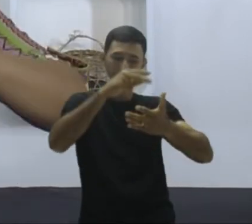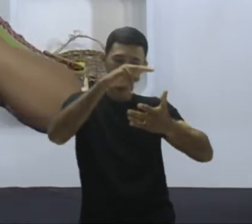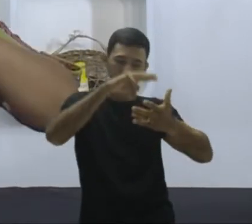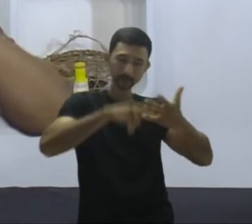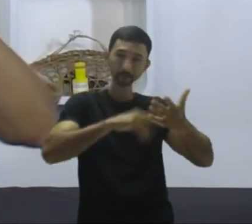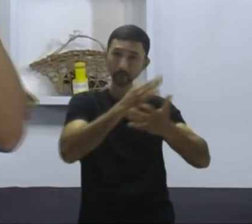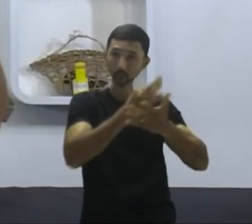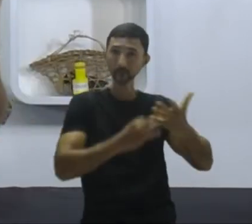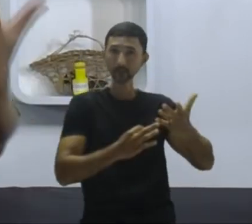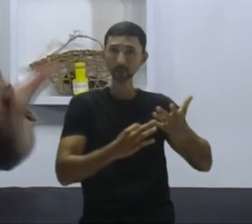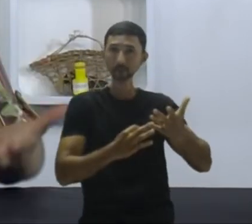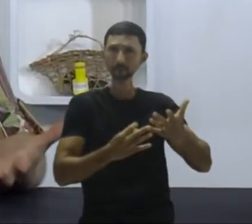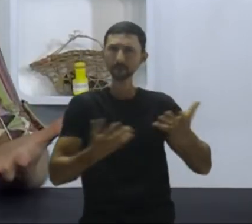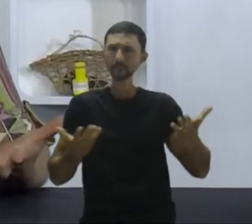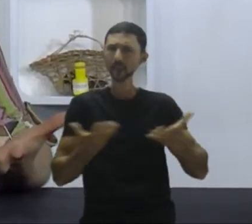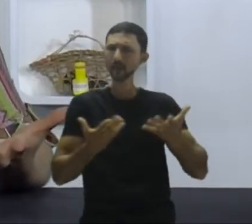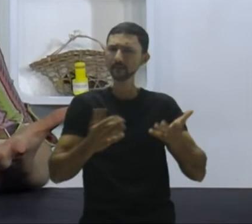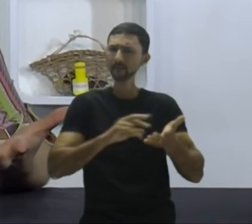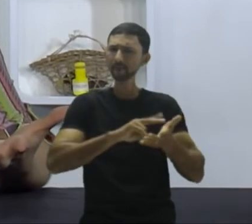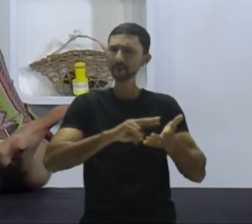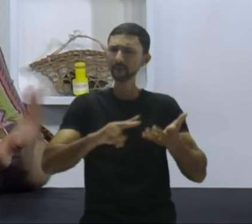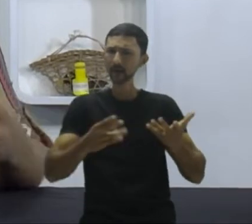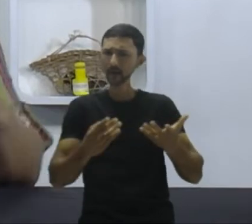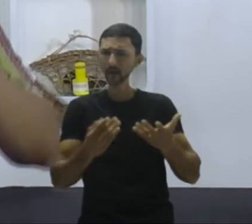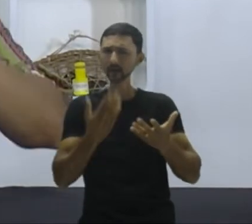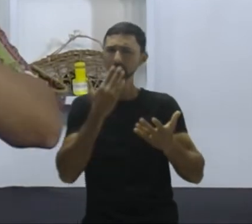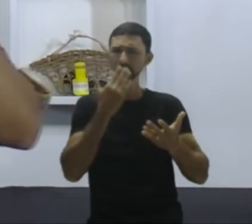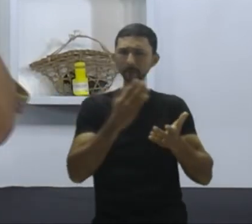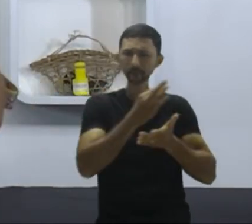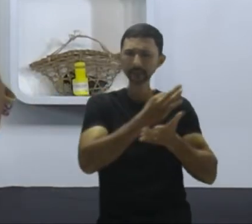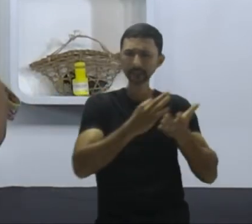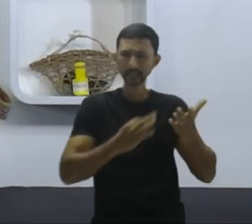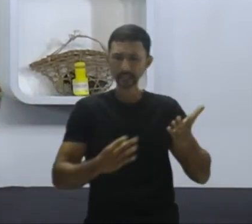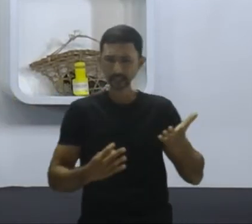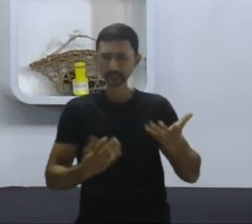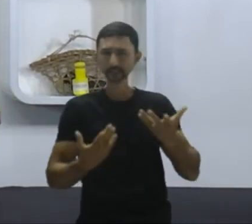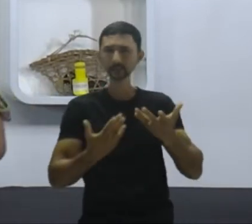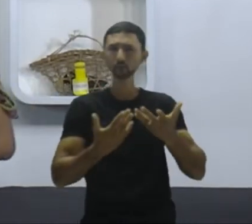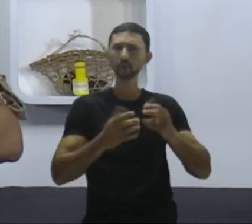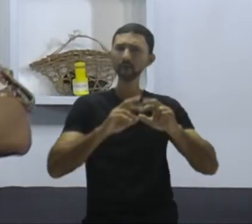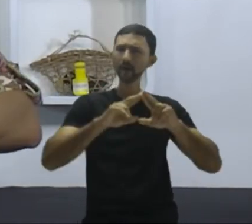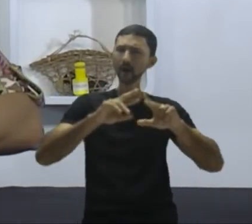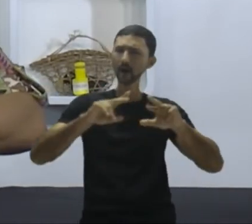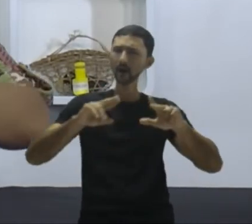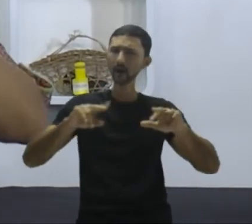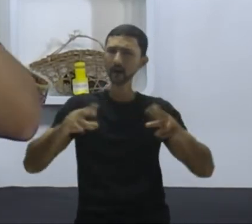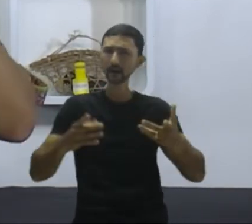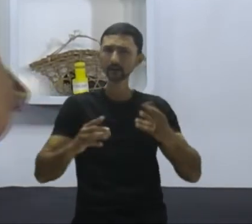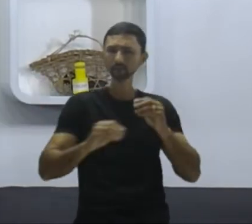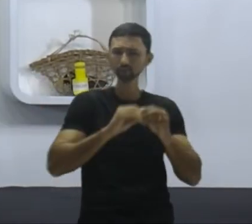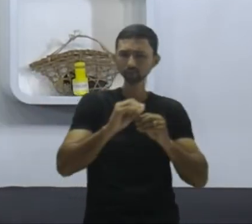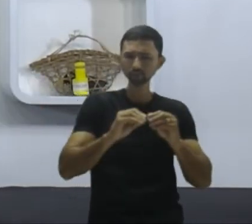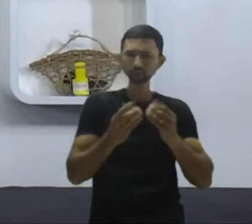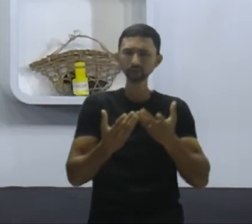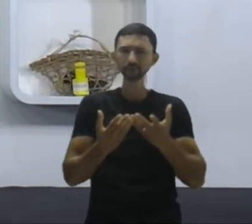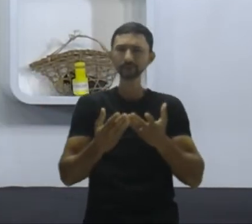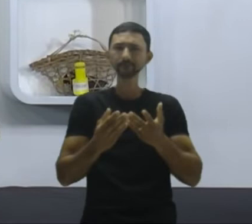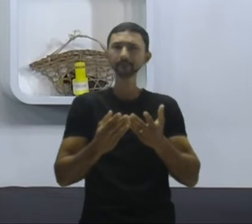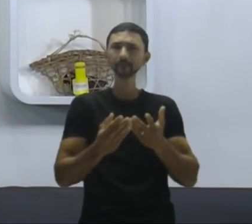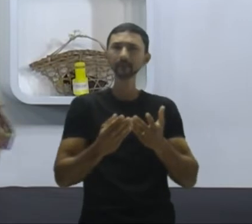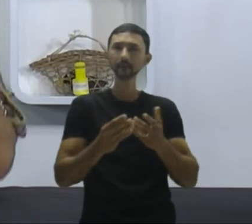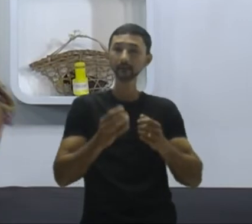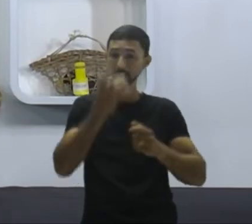nós temos vários outros gêneros compostos em prosa que, de certa